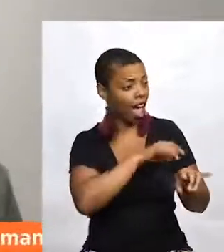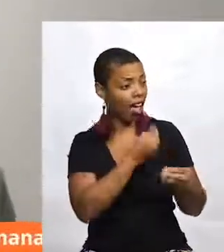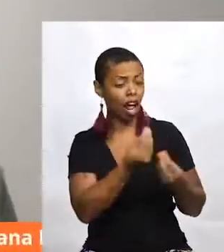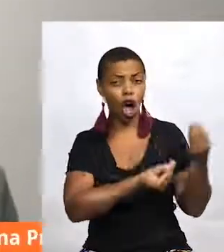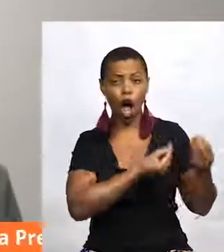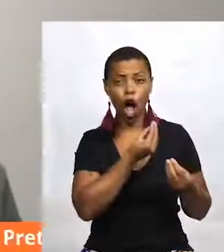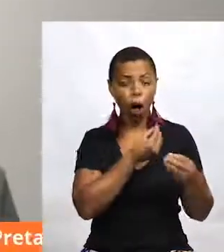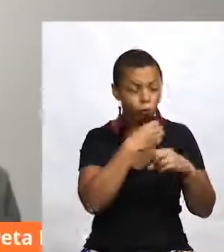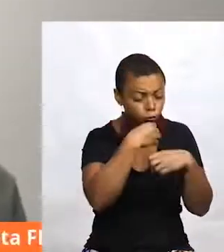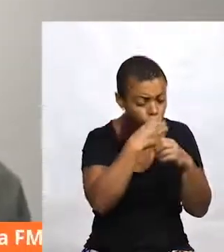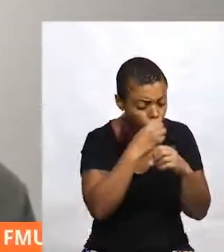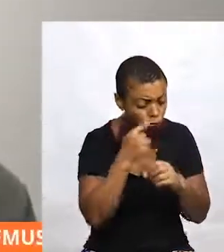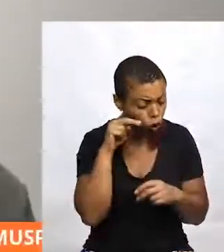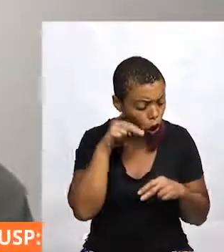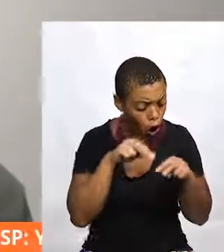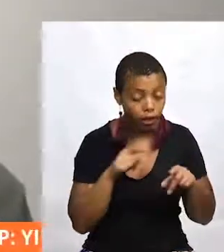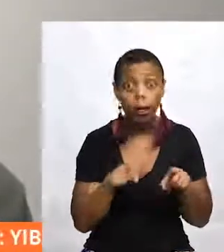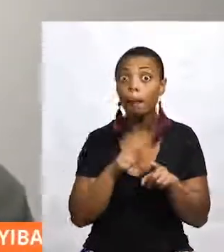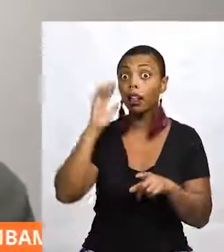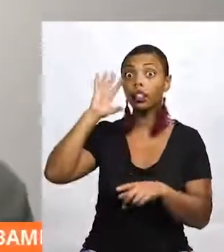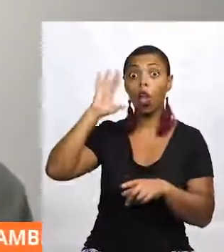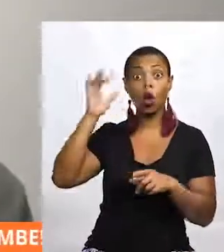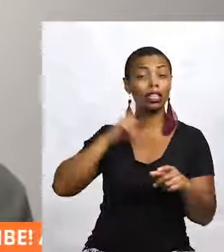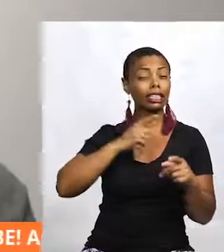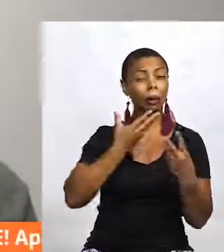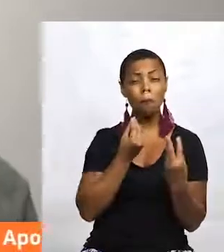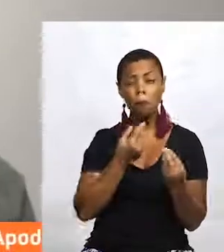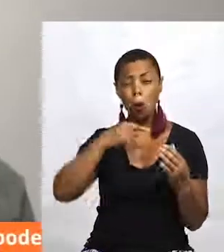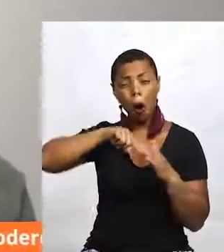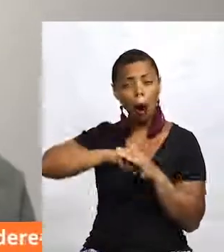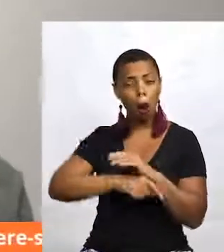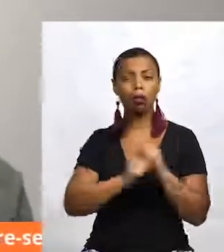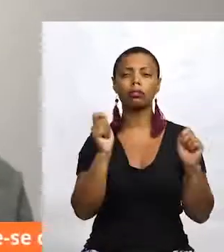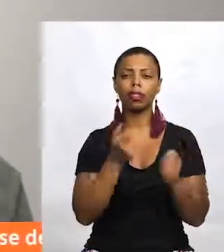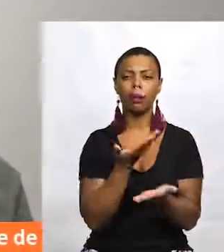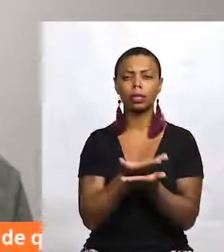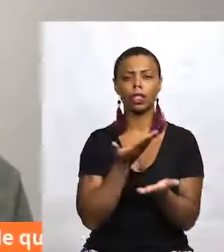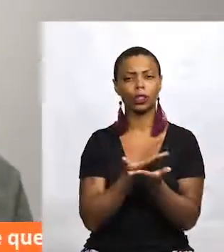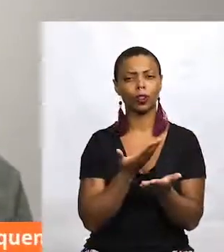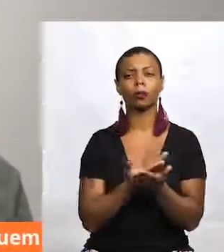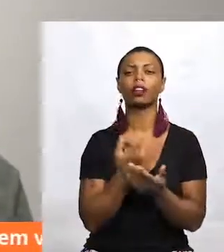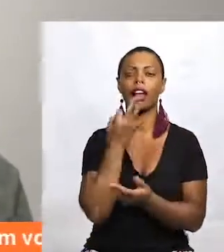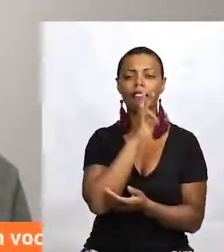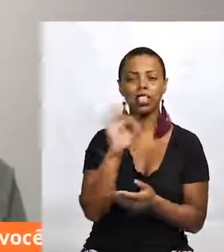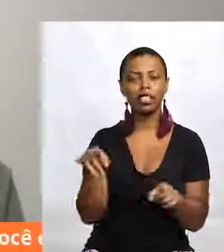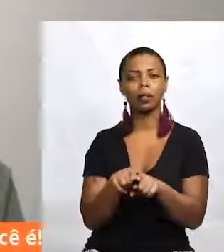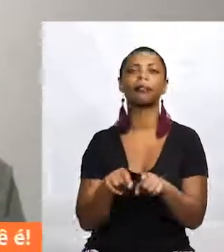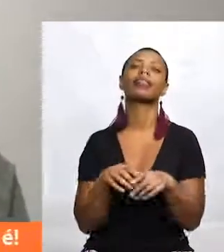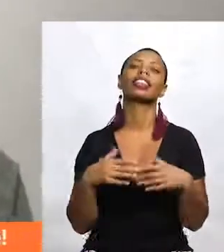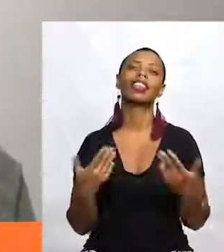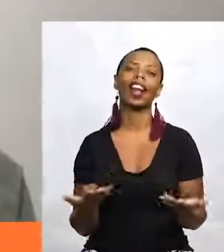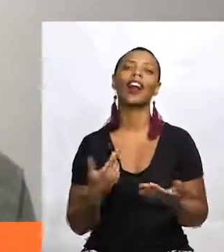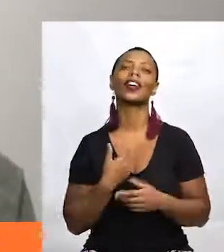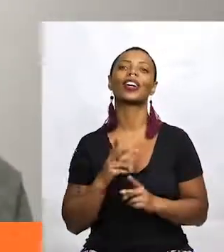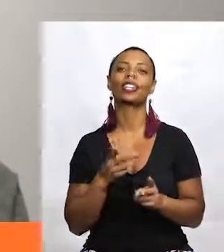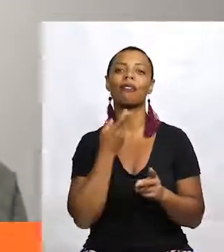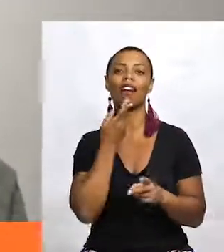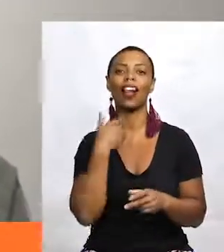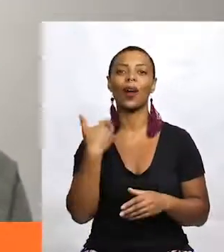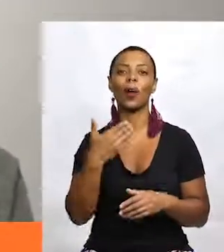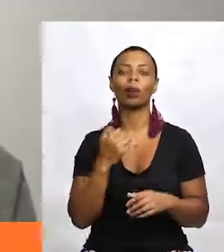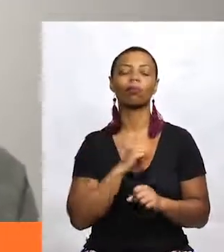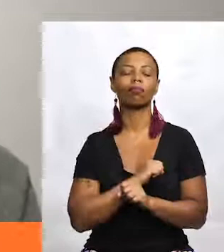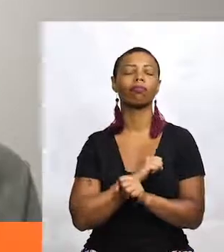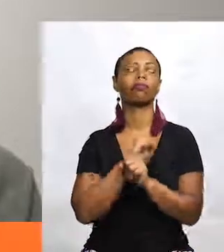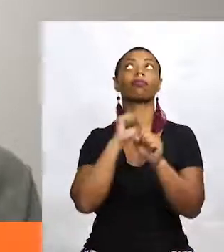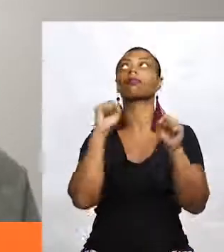de um observatório, quanto a parte teórica, né, da física mesmo do processo. Então, eu sempre falo que quando eu acordo de manhã e penso